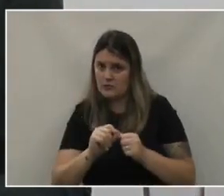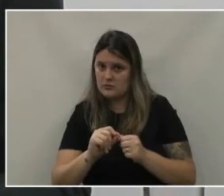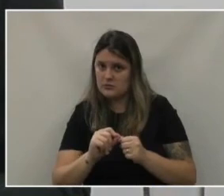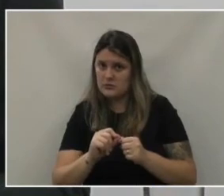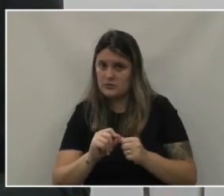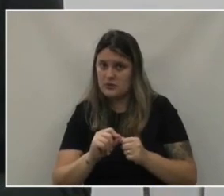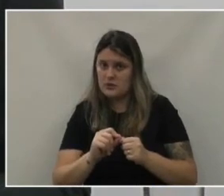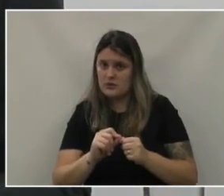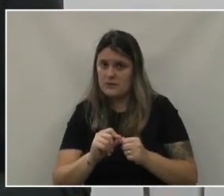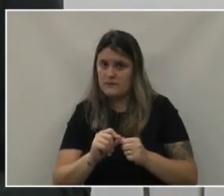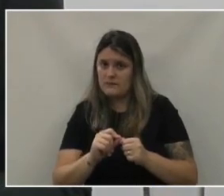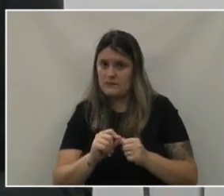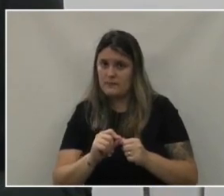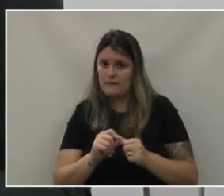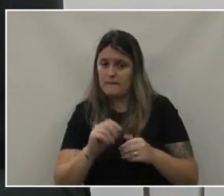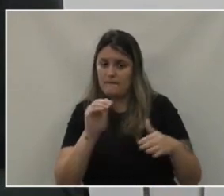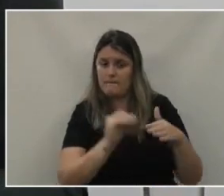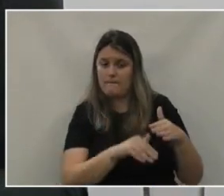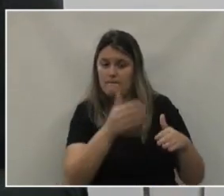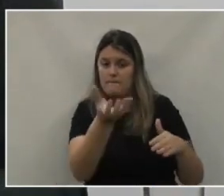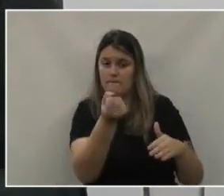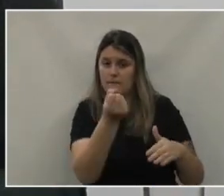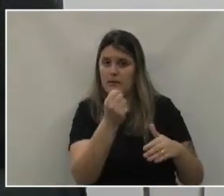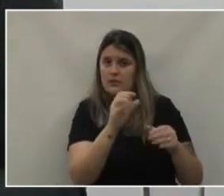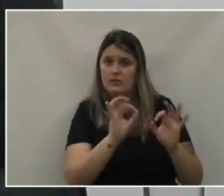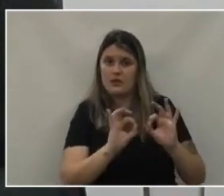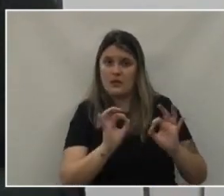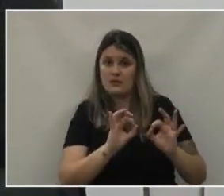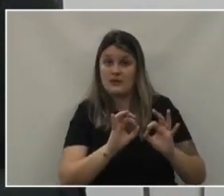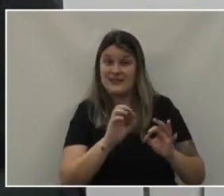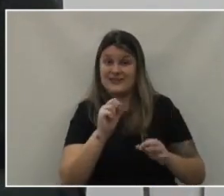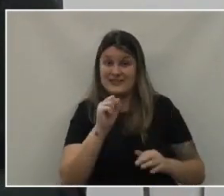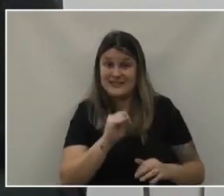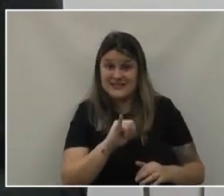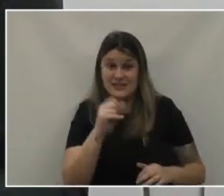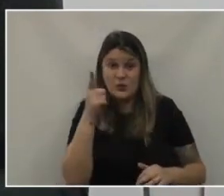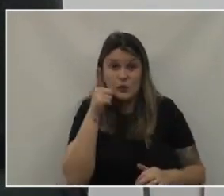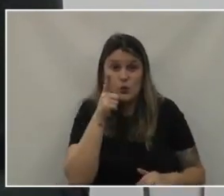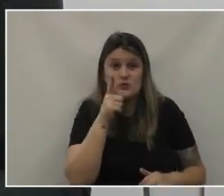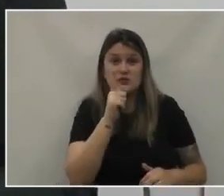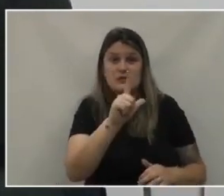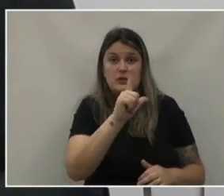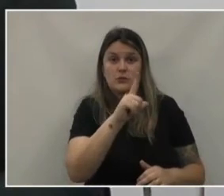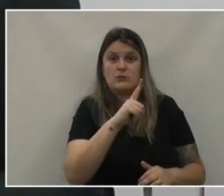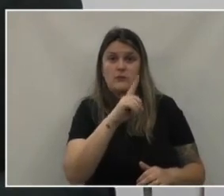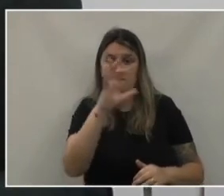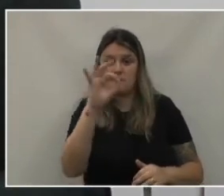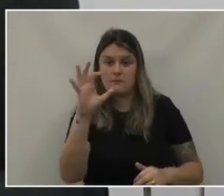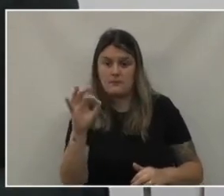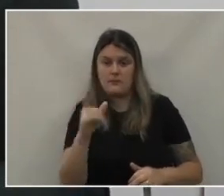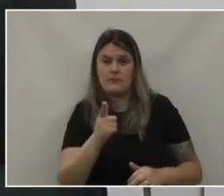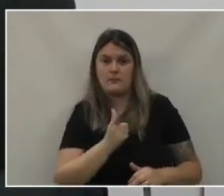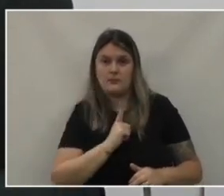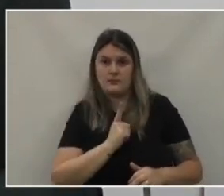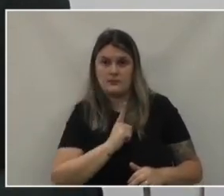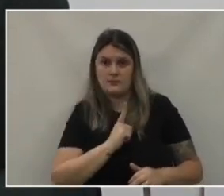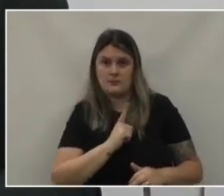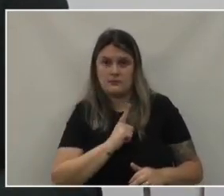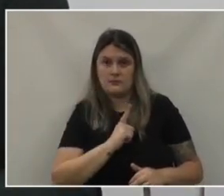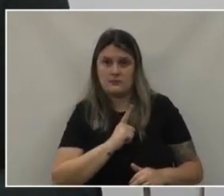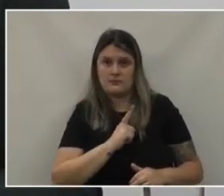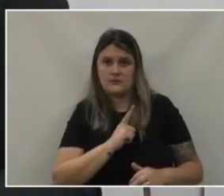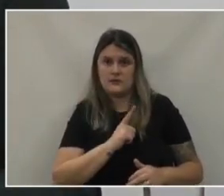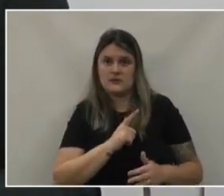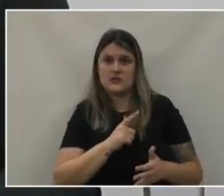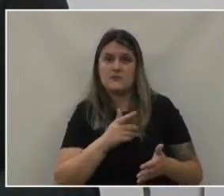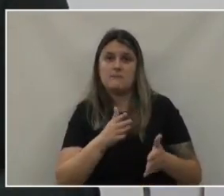tem custo para o fundo, ela cobra pelo sucesso da operação, percentual para entrar com o processo